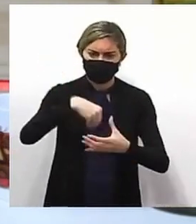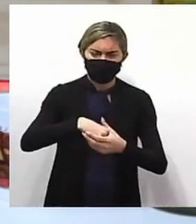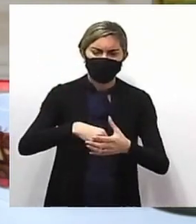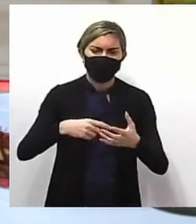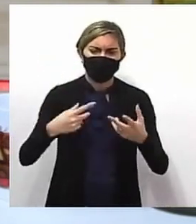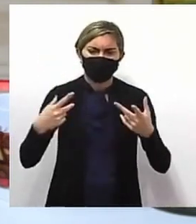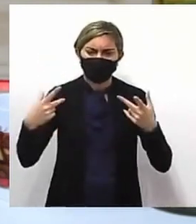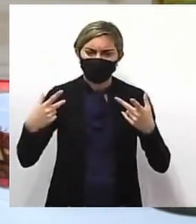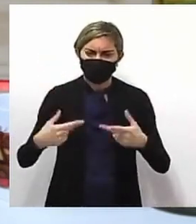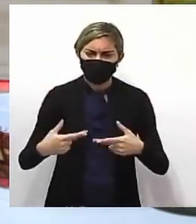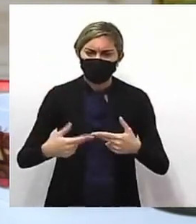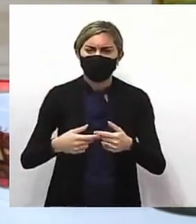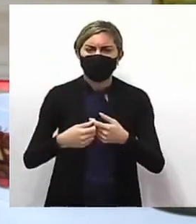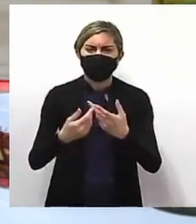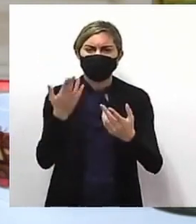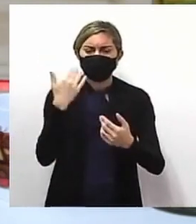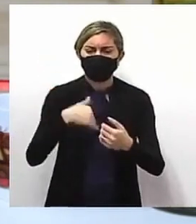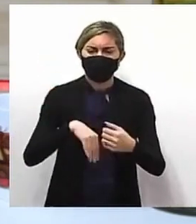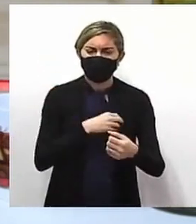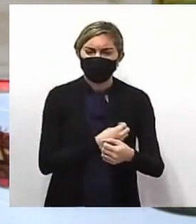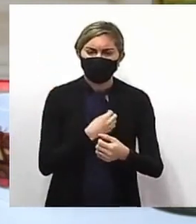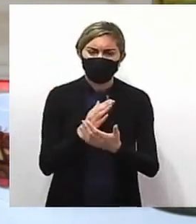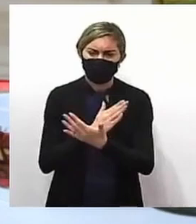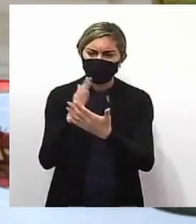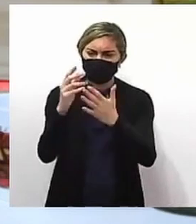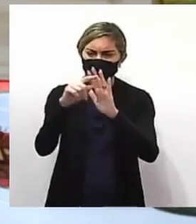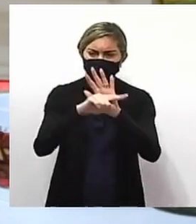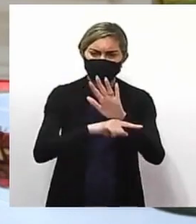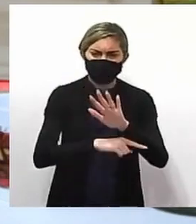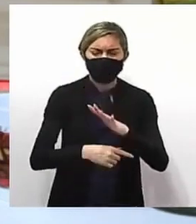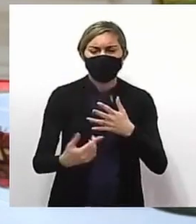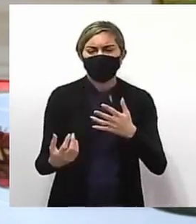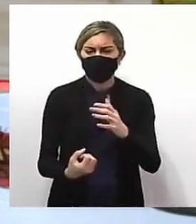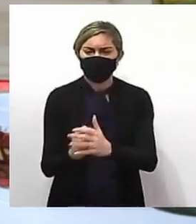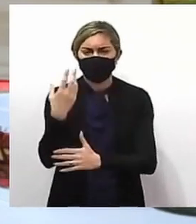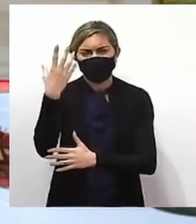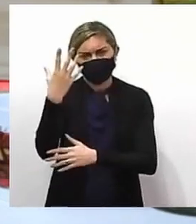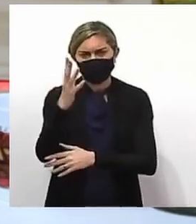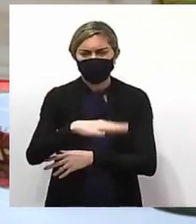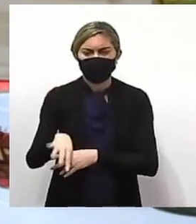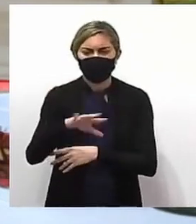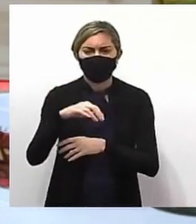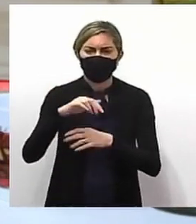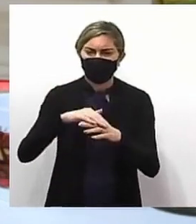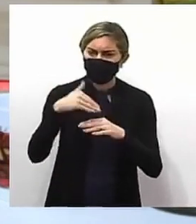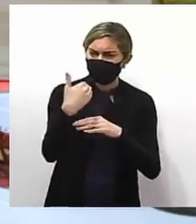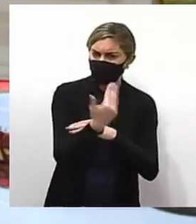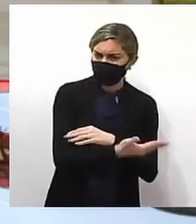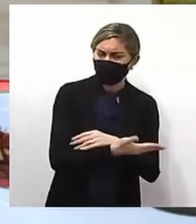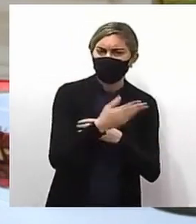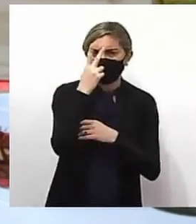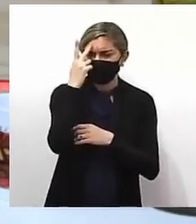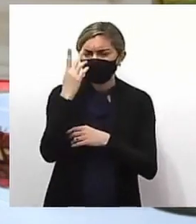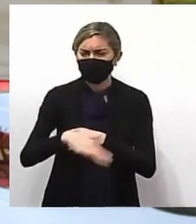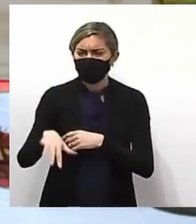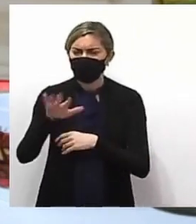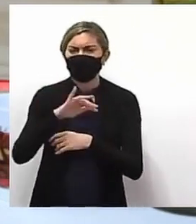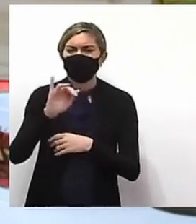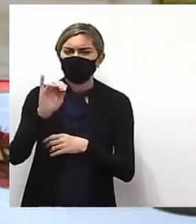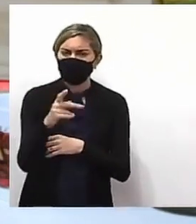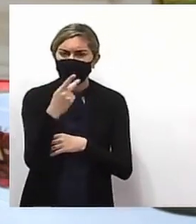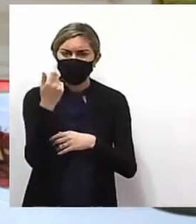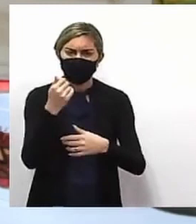Caranguejo Sá, ONG Saber Viver, alguns outros projetos que acabam surgindo aqui fora e que as pessoas vão executar na ilha